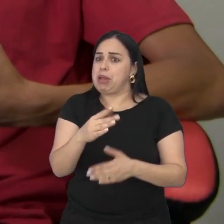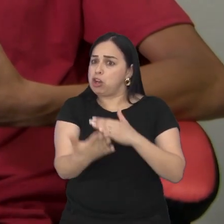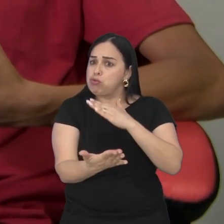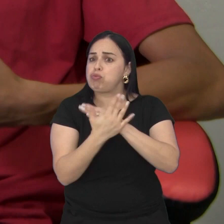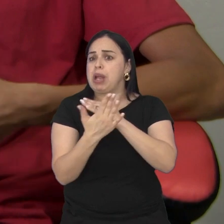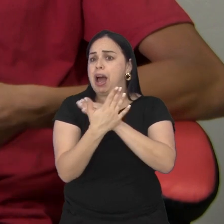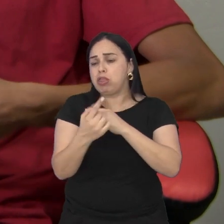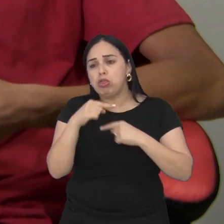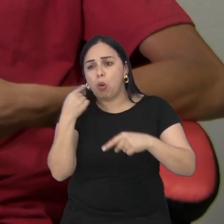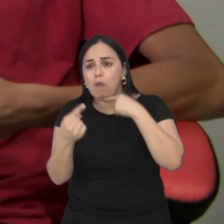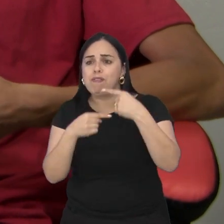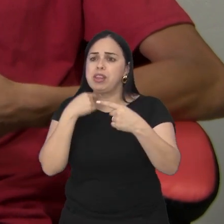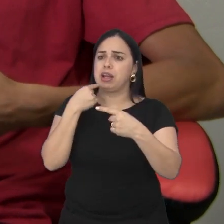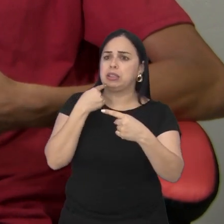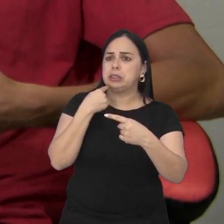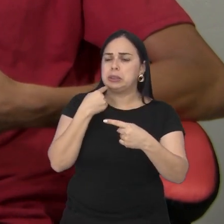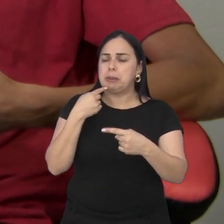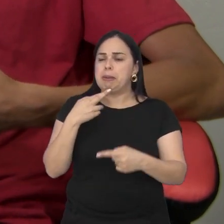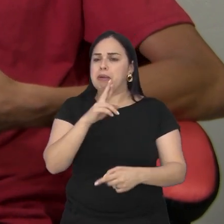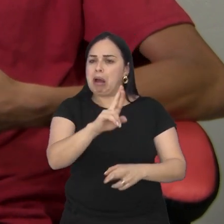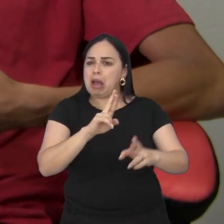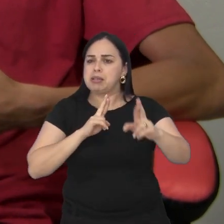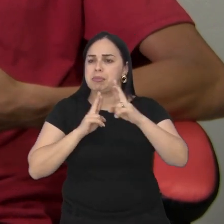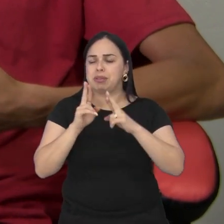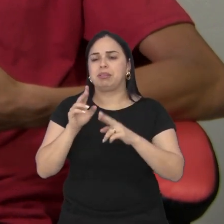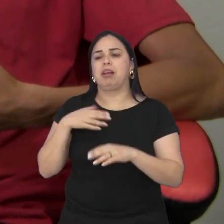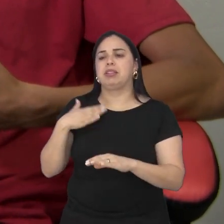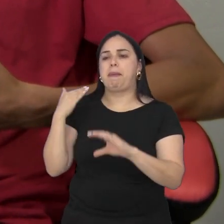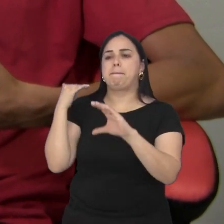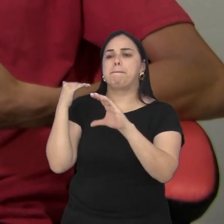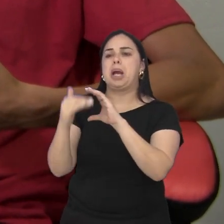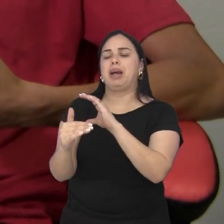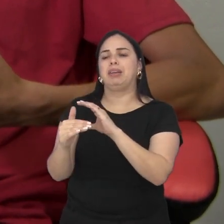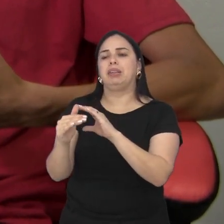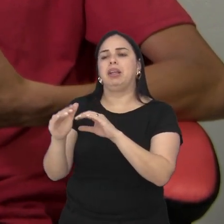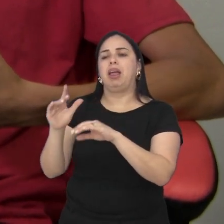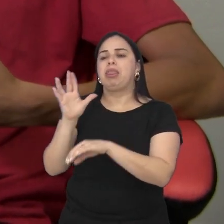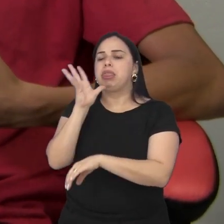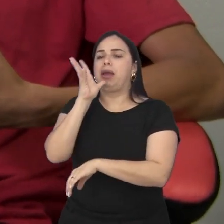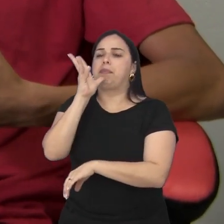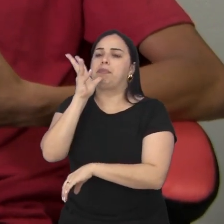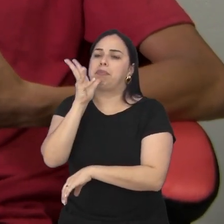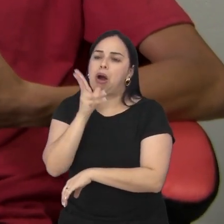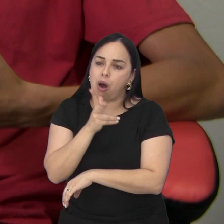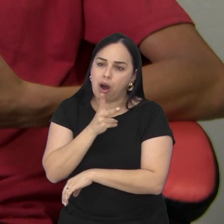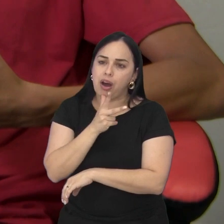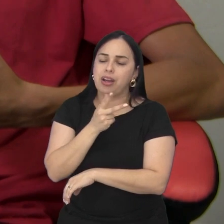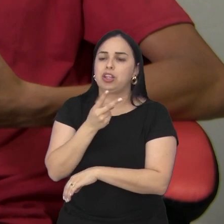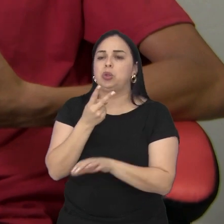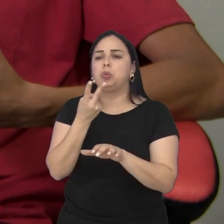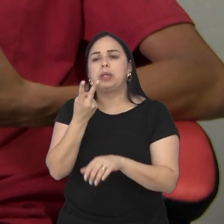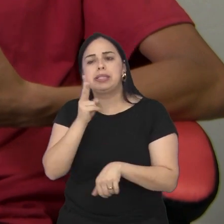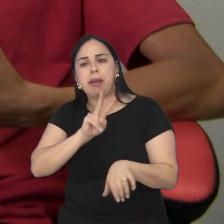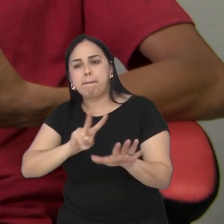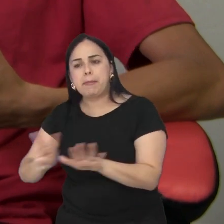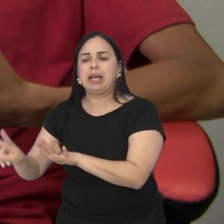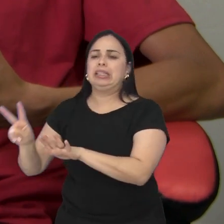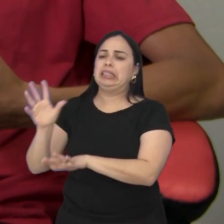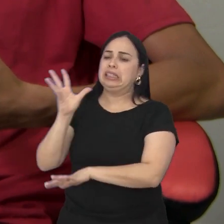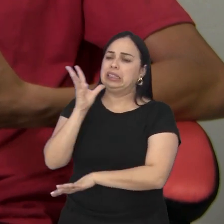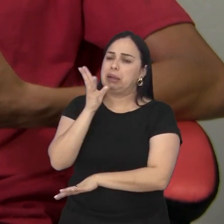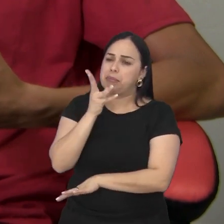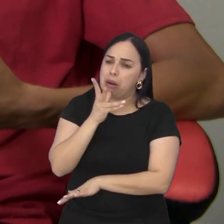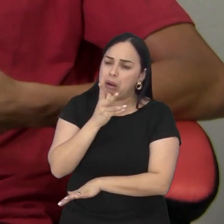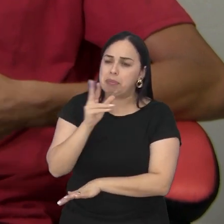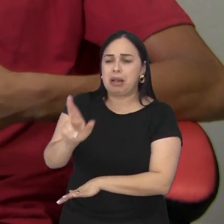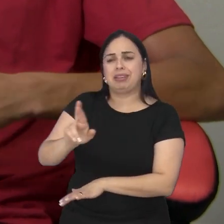tirar as dúvidas, porque quando a gente tem dúvidas, a gente manda para eles e até eles responder demora 2, 3 semanas para